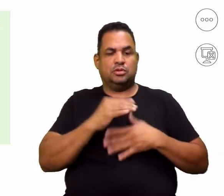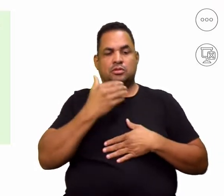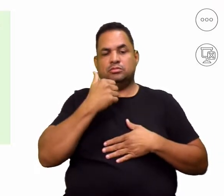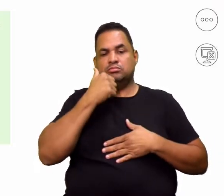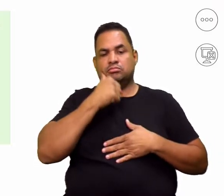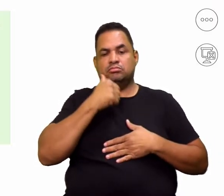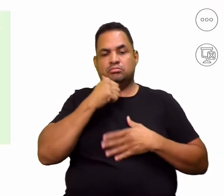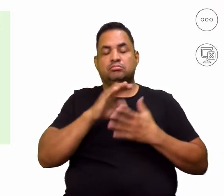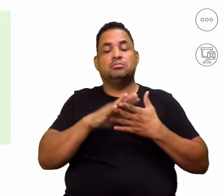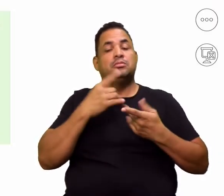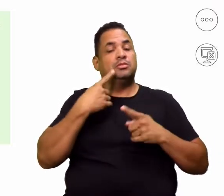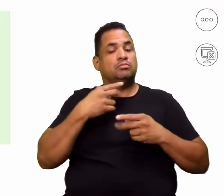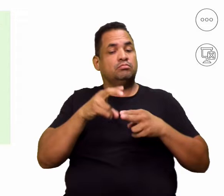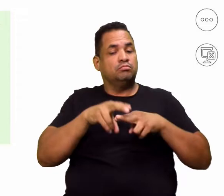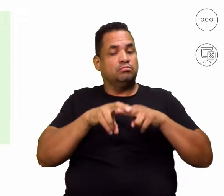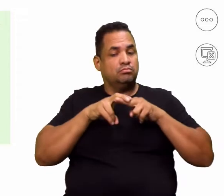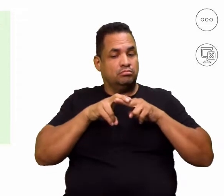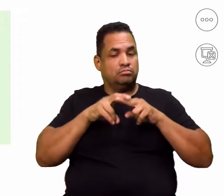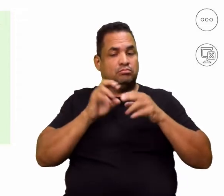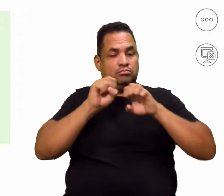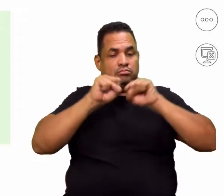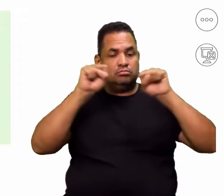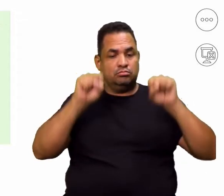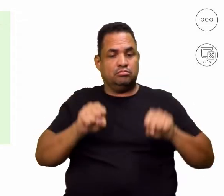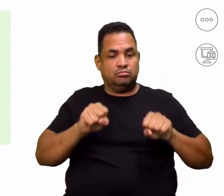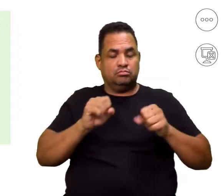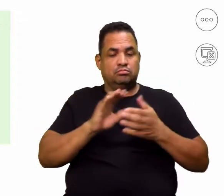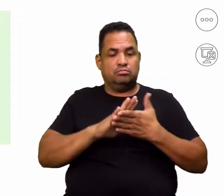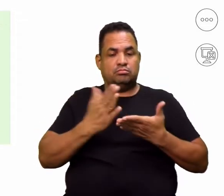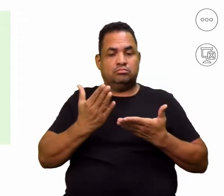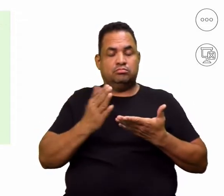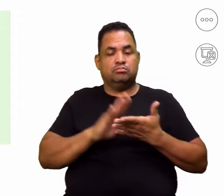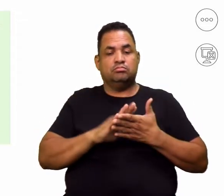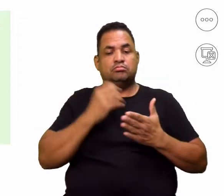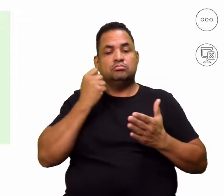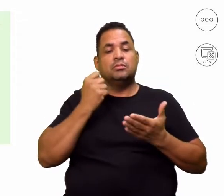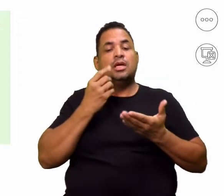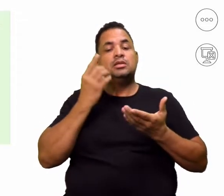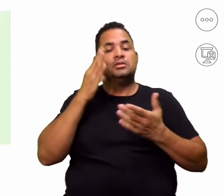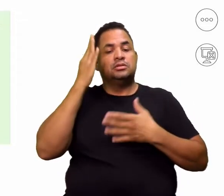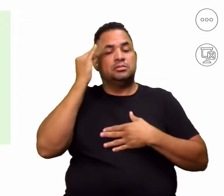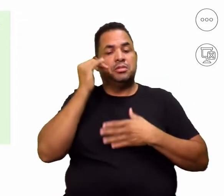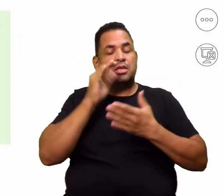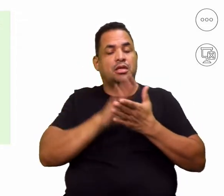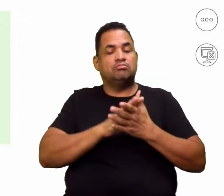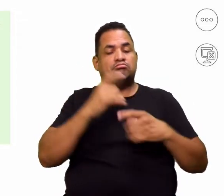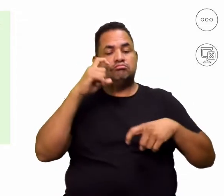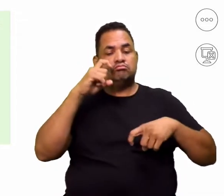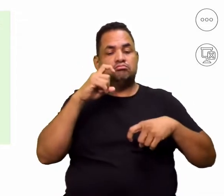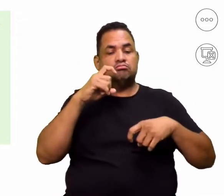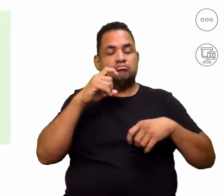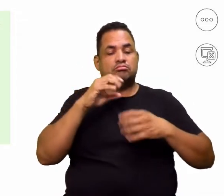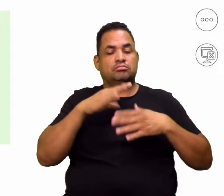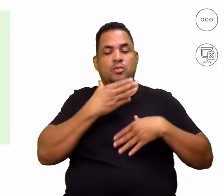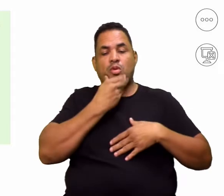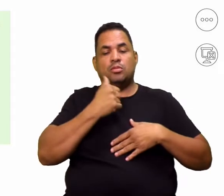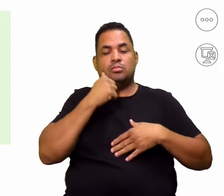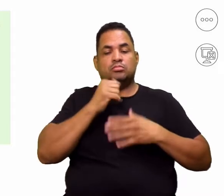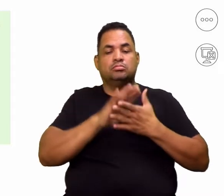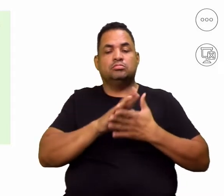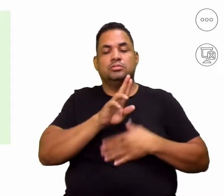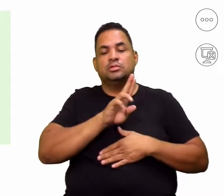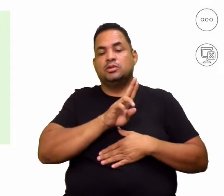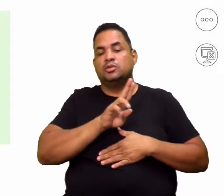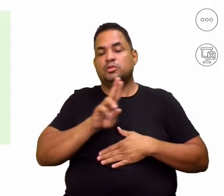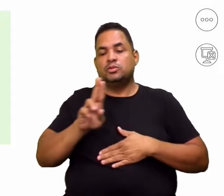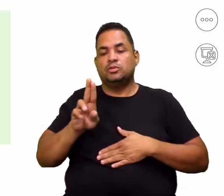esta razão, esse sistema de determinação de sexo é denominado sistema